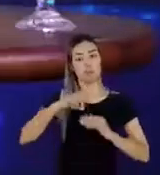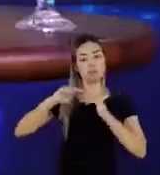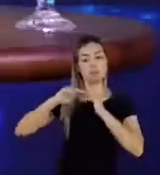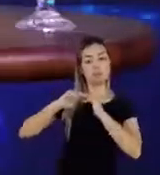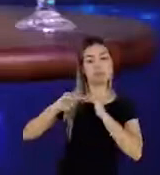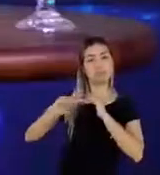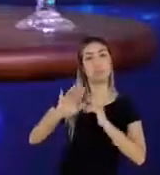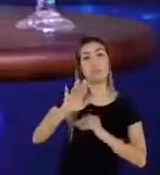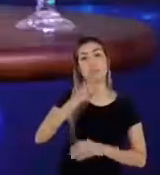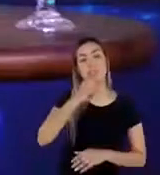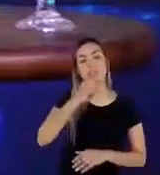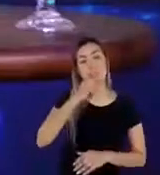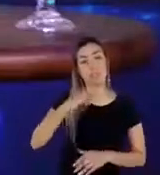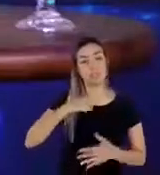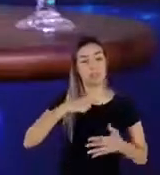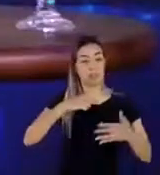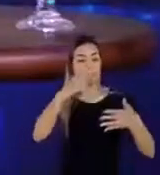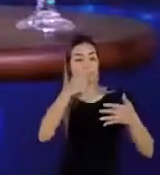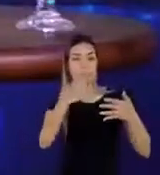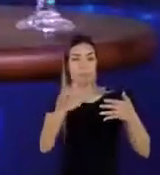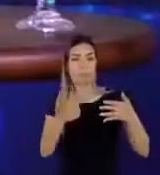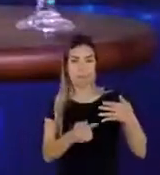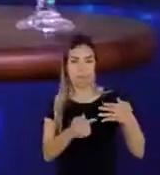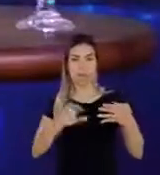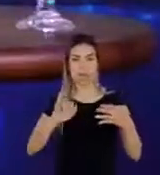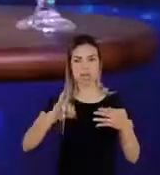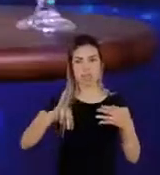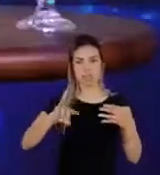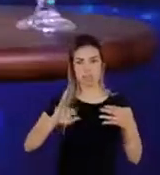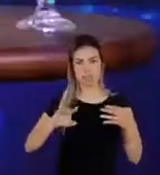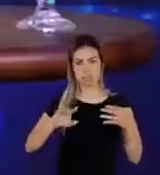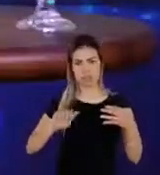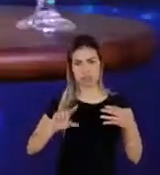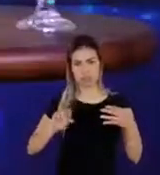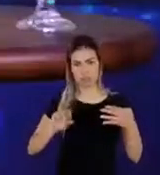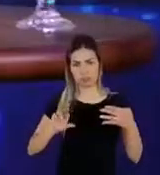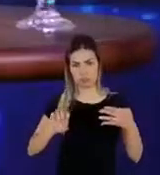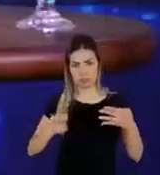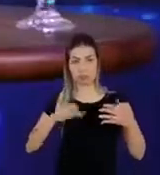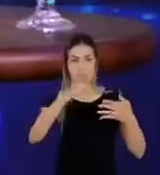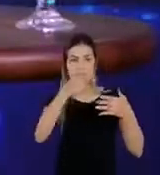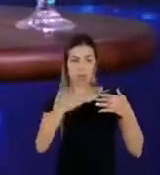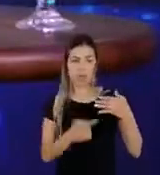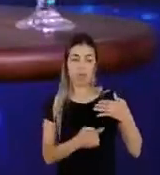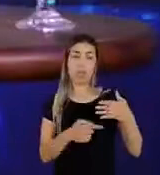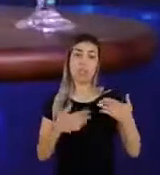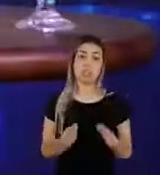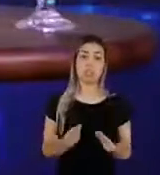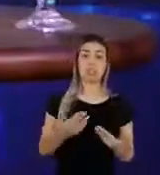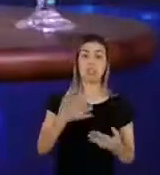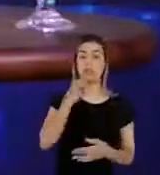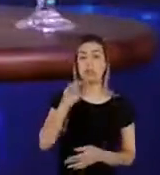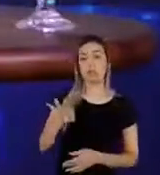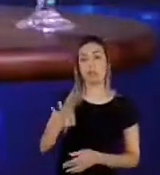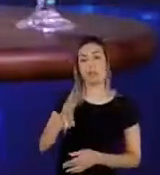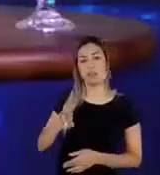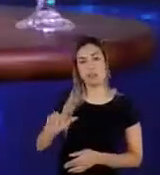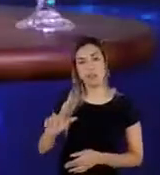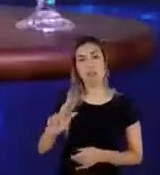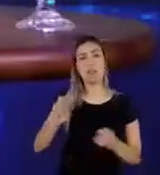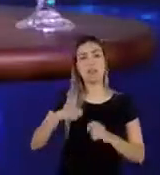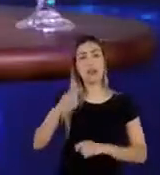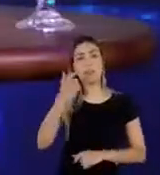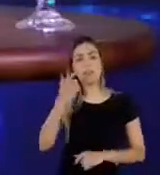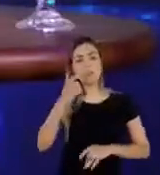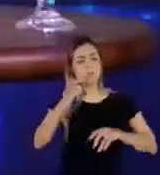exemplo, indicadores, né? Então, aos níveis de TRL, a gente consegue associar a maturidade do